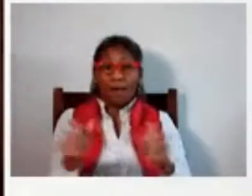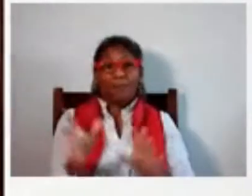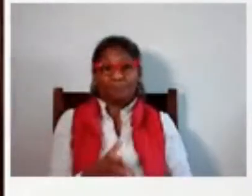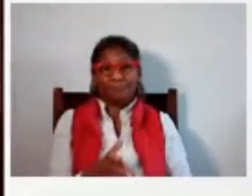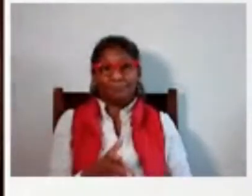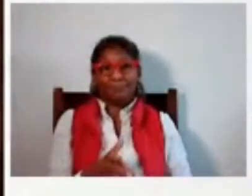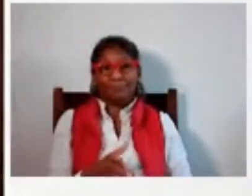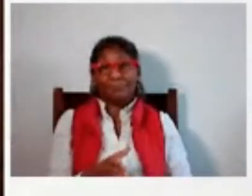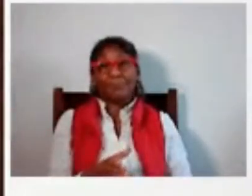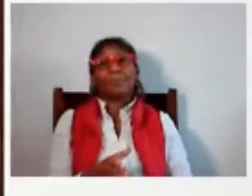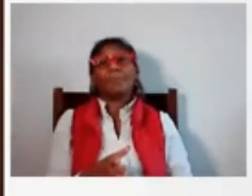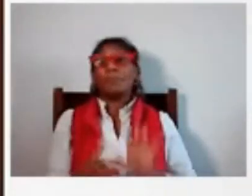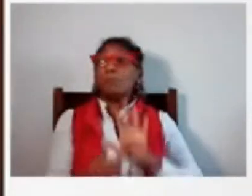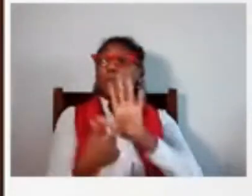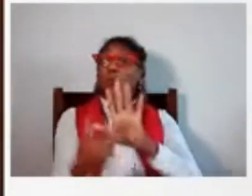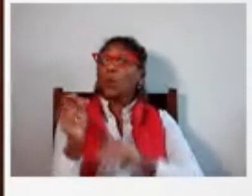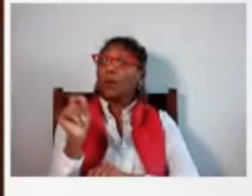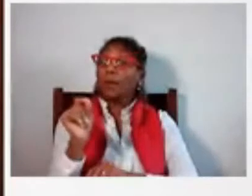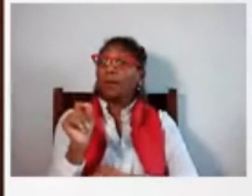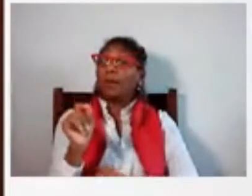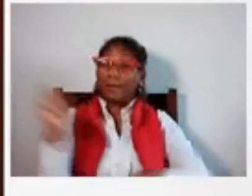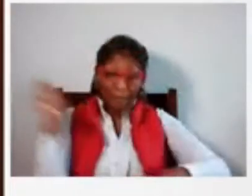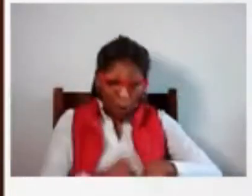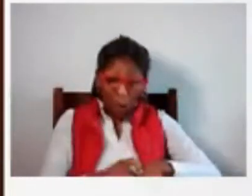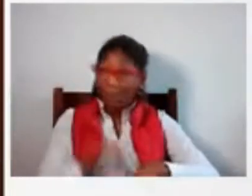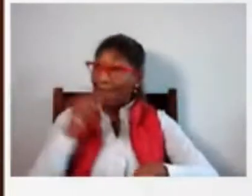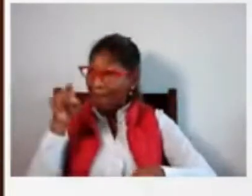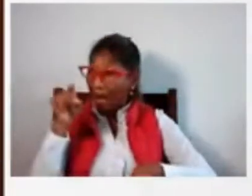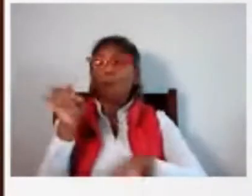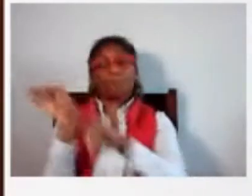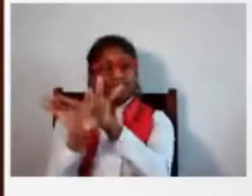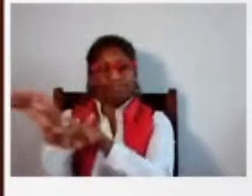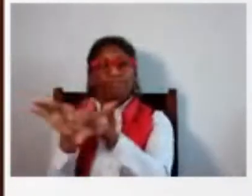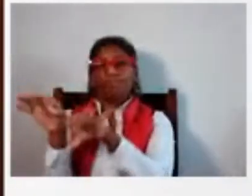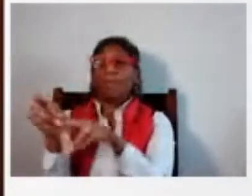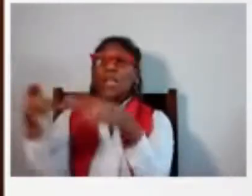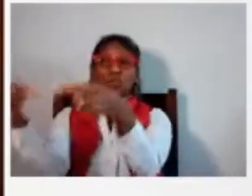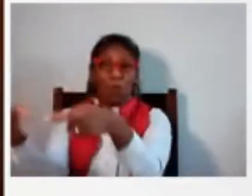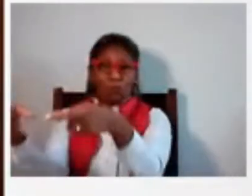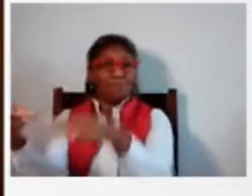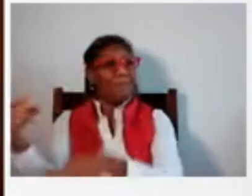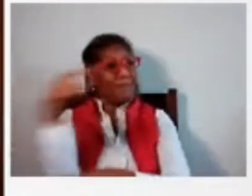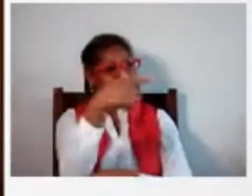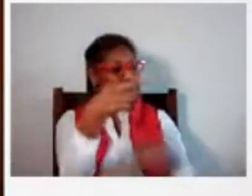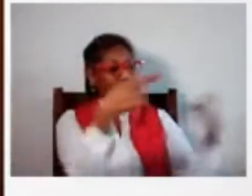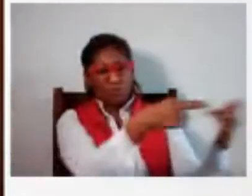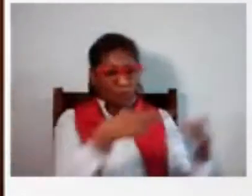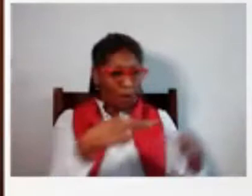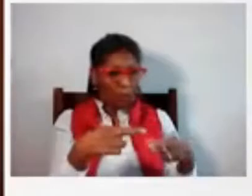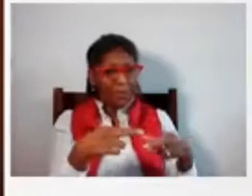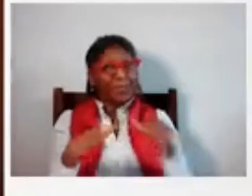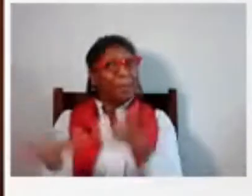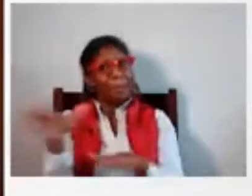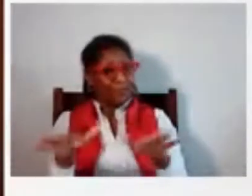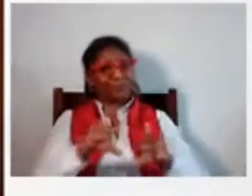para isso, para que a gente possa agir no momento, no local e na proporção necessárias. Então, nós